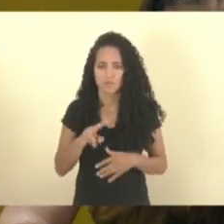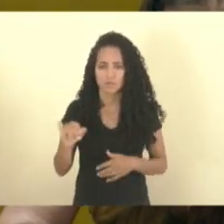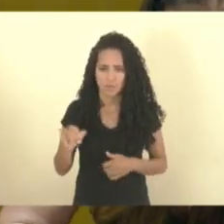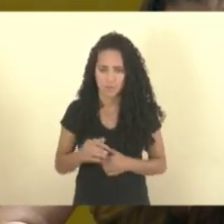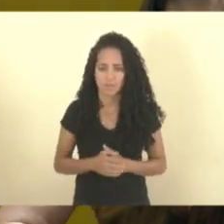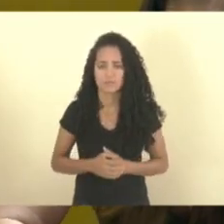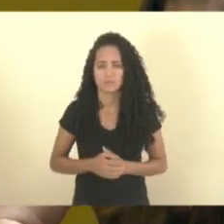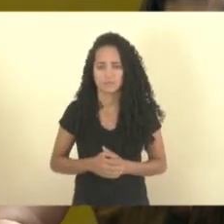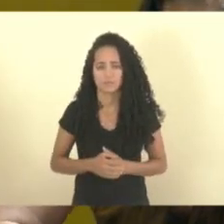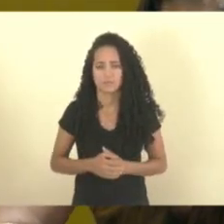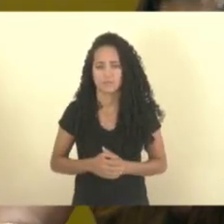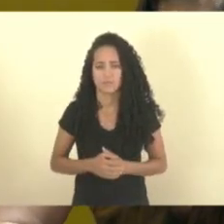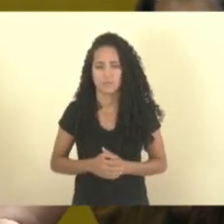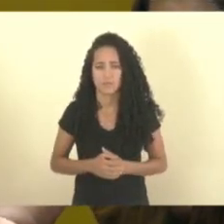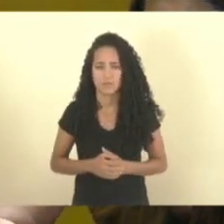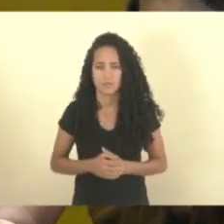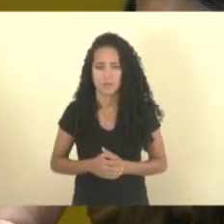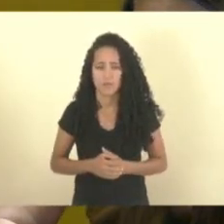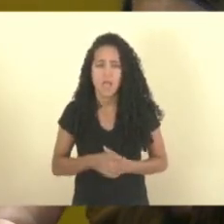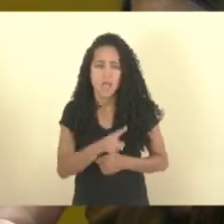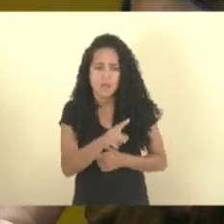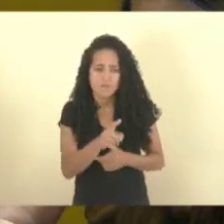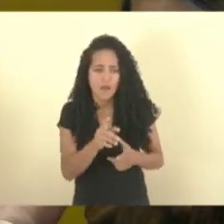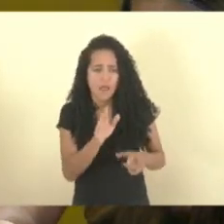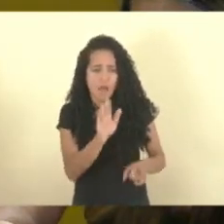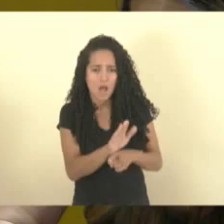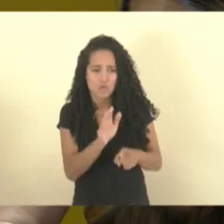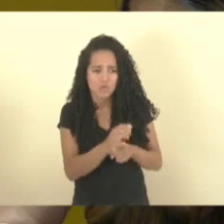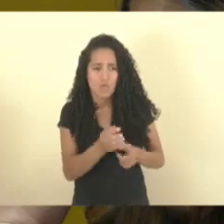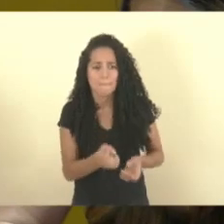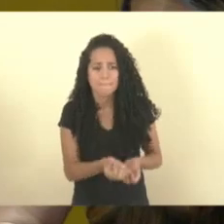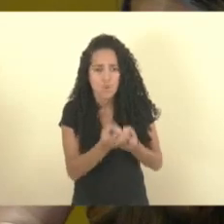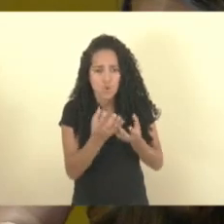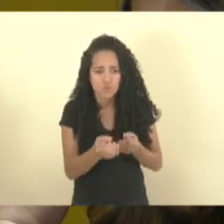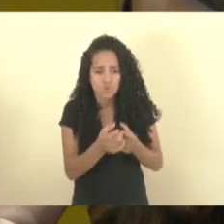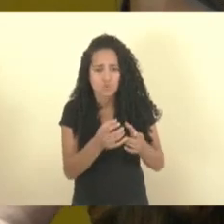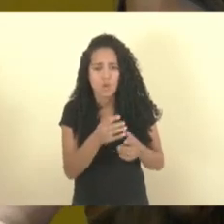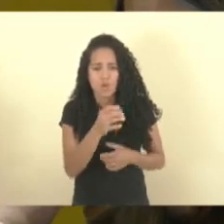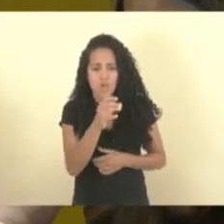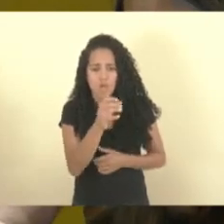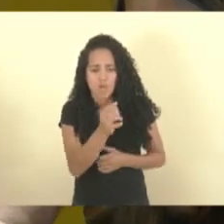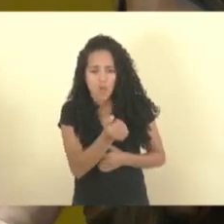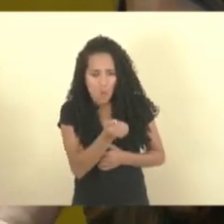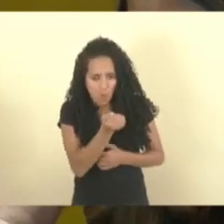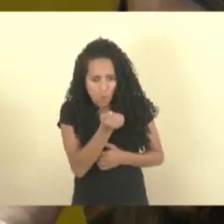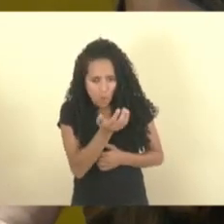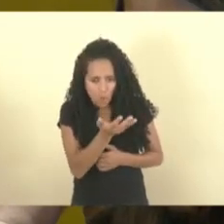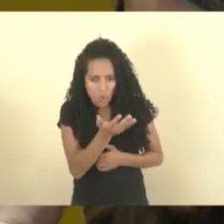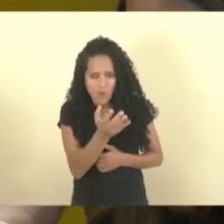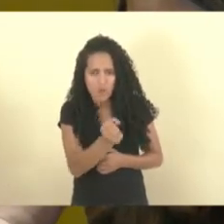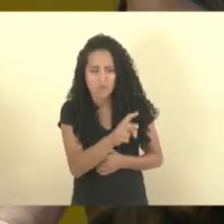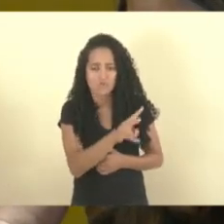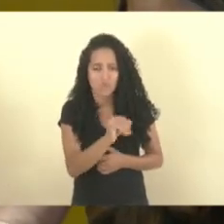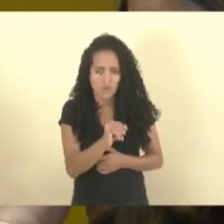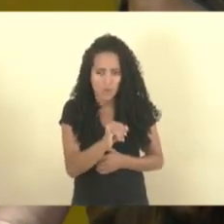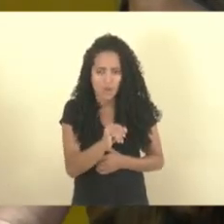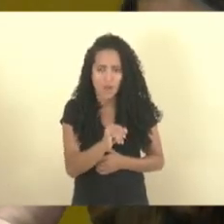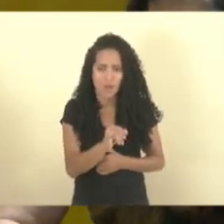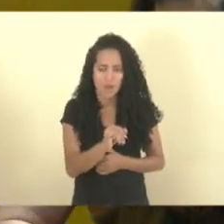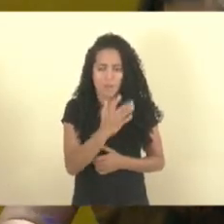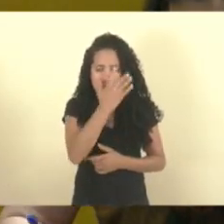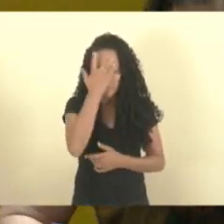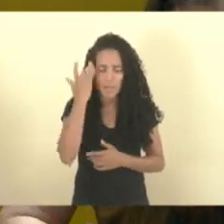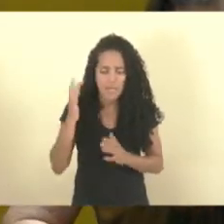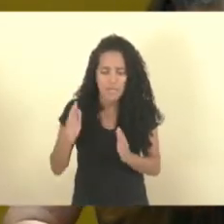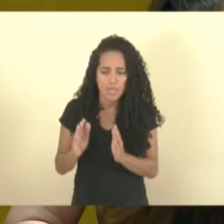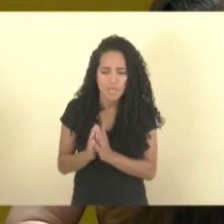É benéfico beneficiar os produtores? Sim, mas prejudicar, tirar daqueles que não precisam, que